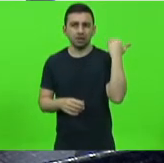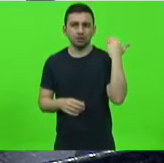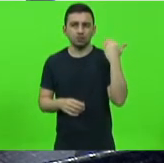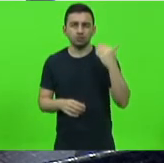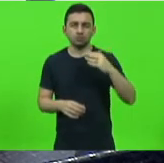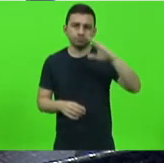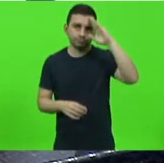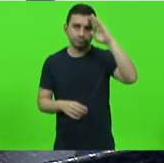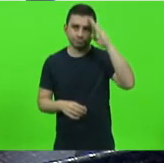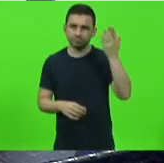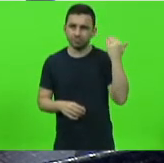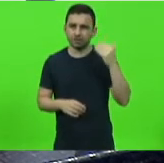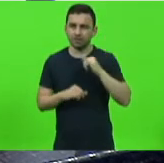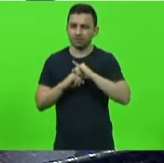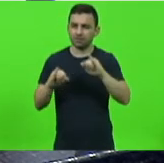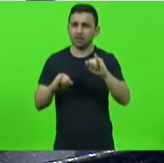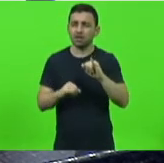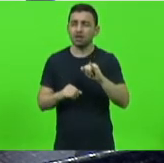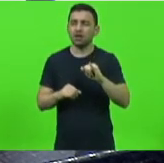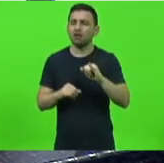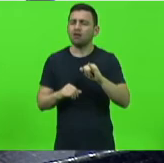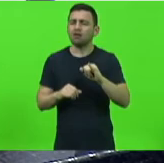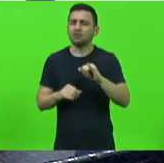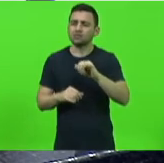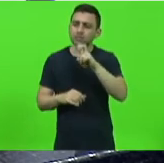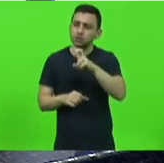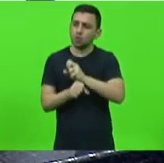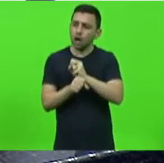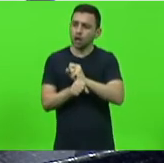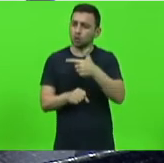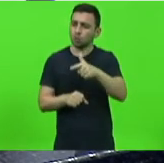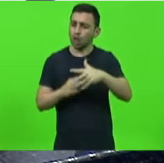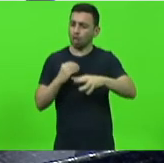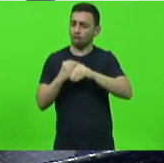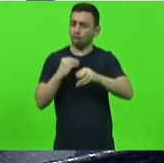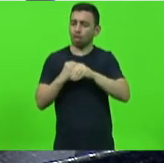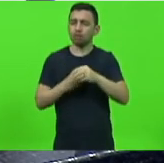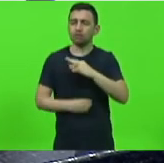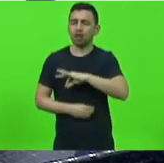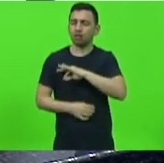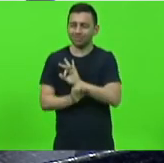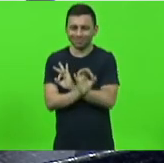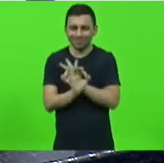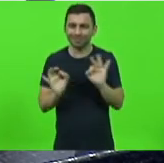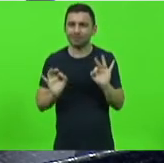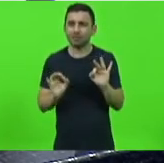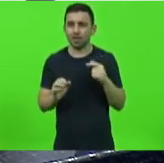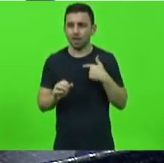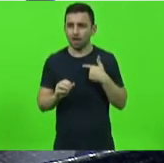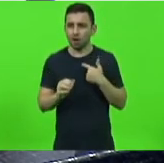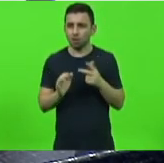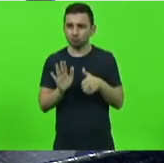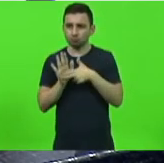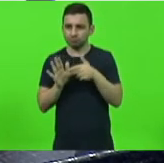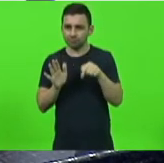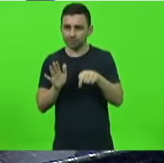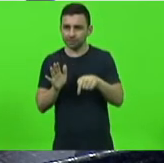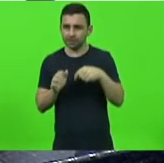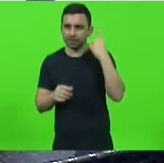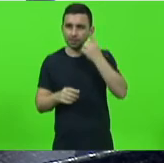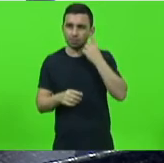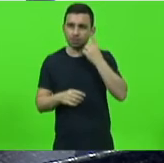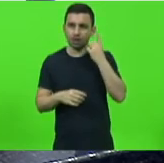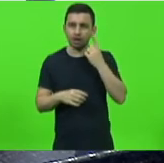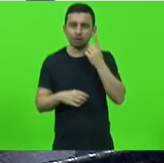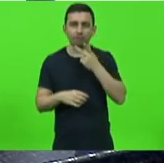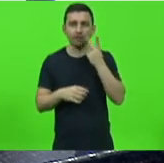o seguinte: nós estamos há 5 anos sem reposição. Quando assumi aqui, cansei de ver deputados falando o seguinte: